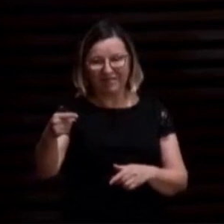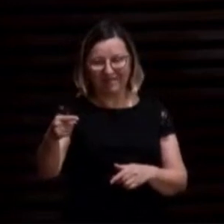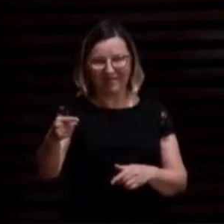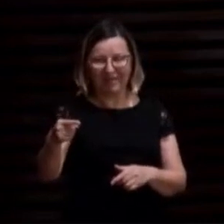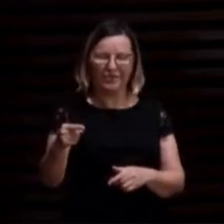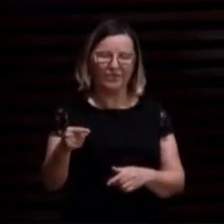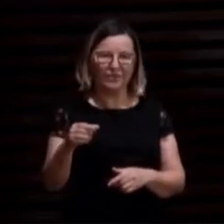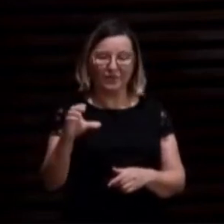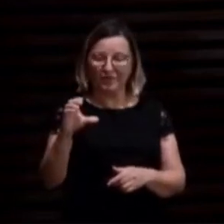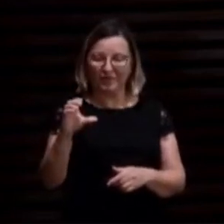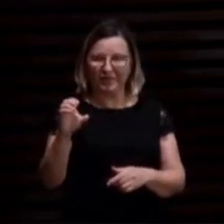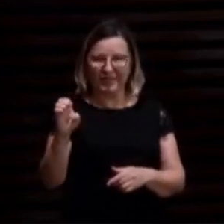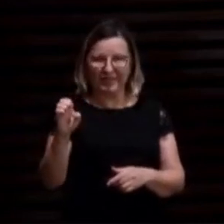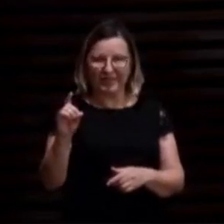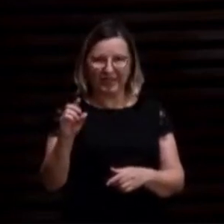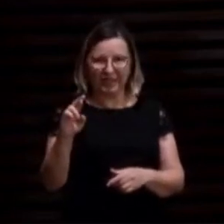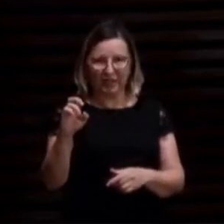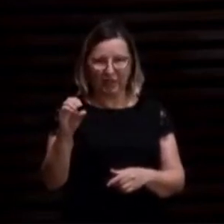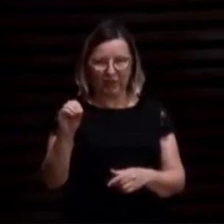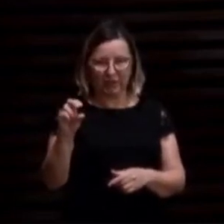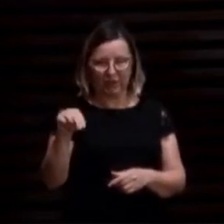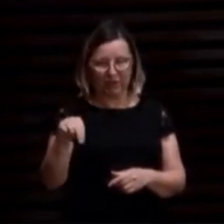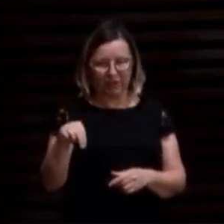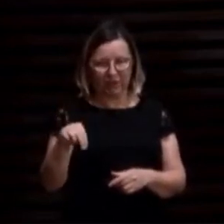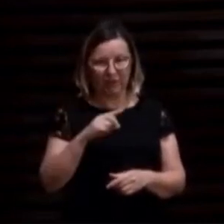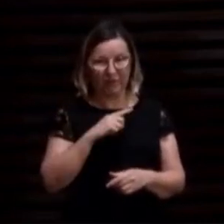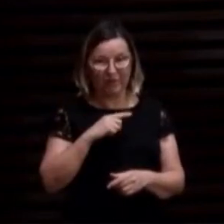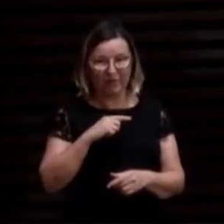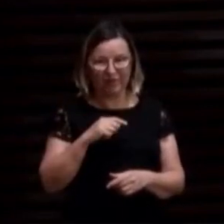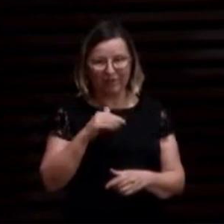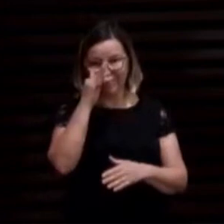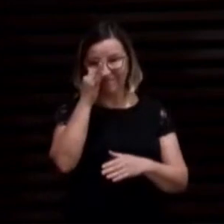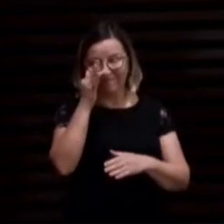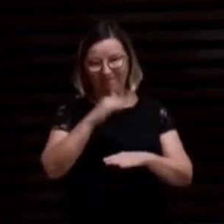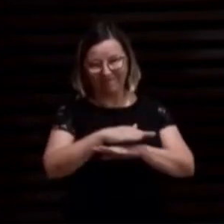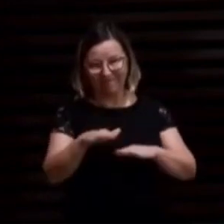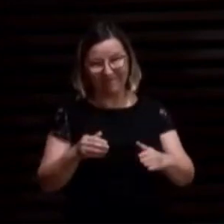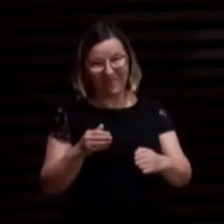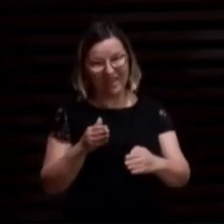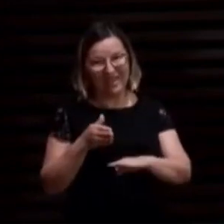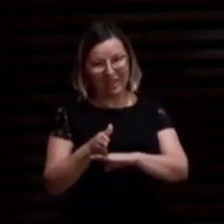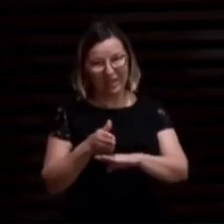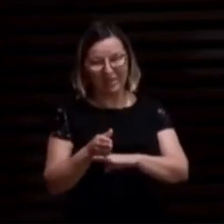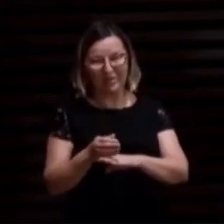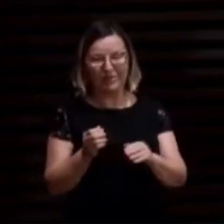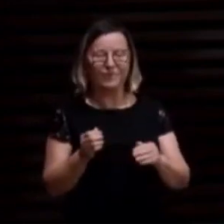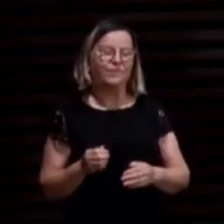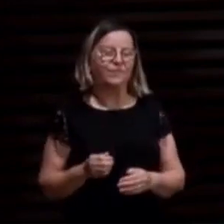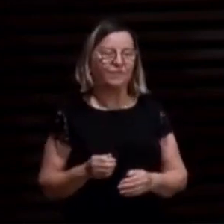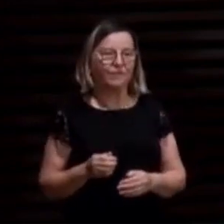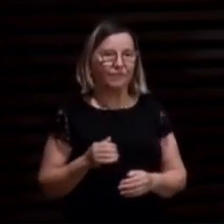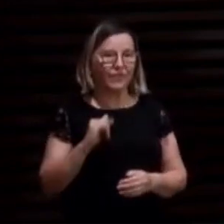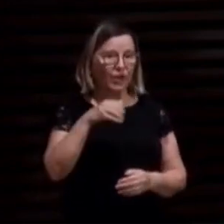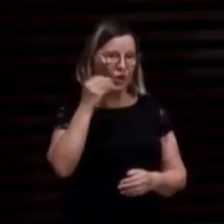ribeiro Cedron, onde havia um jardim, e aí entrou com eles. E Judas, o